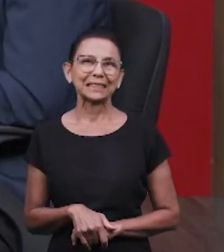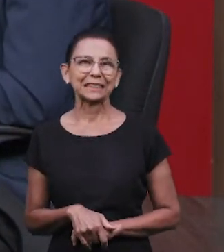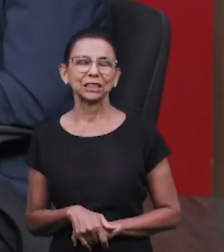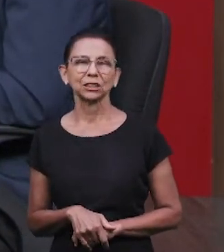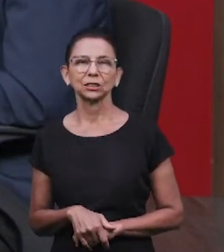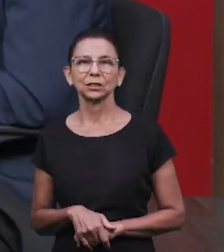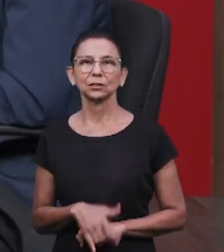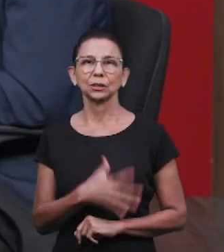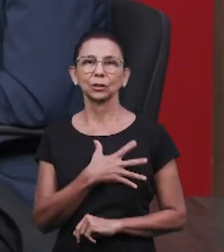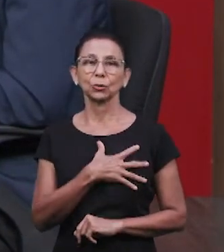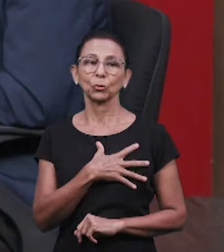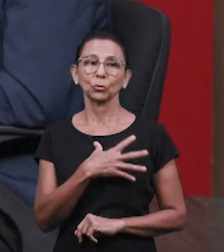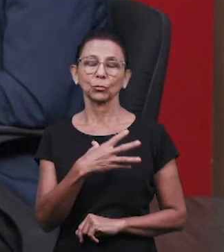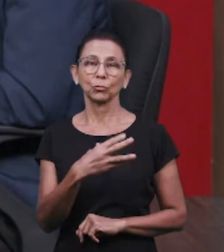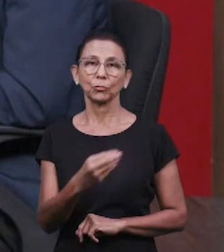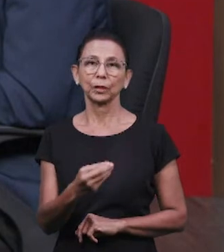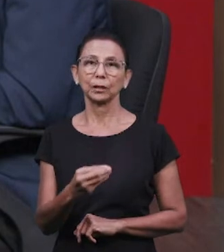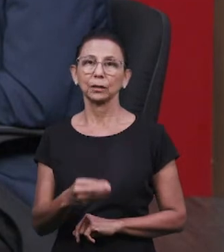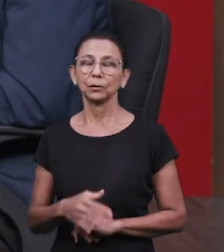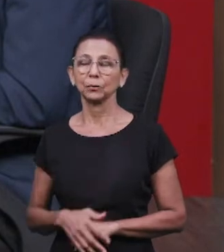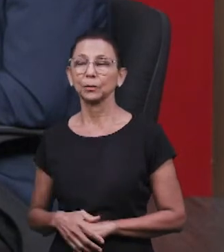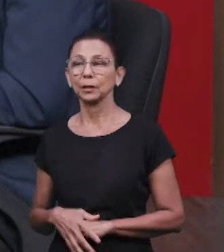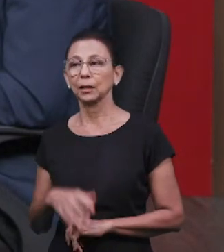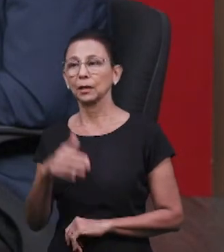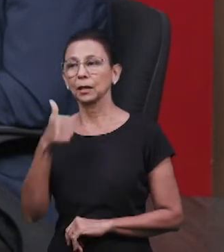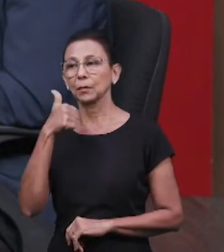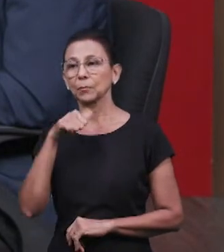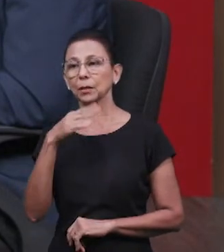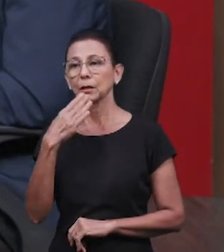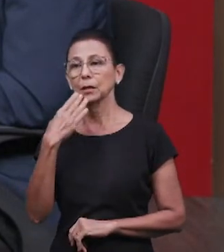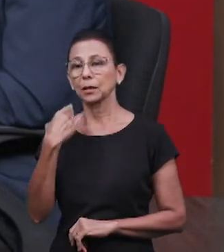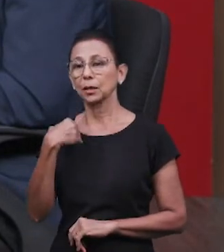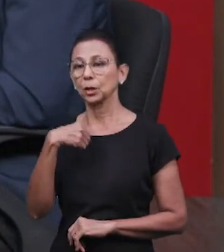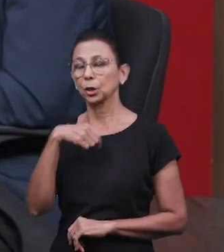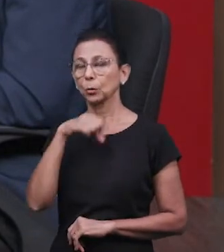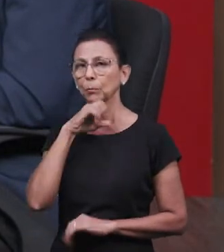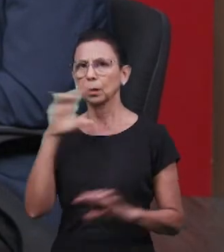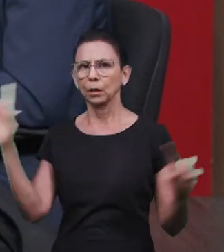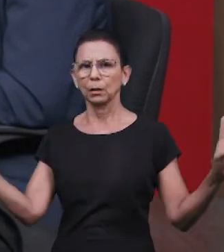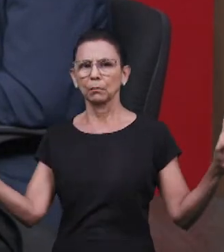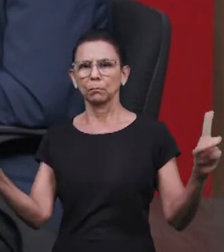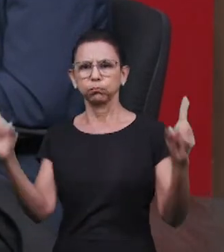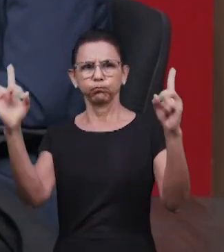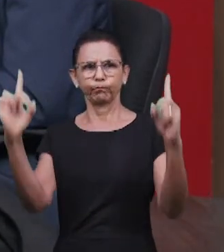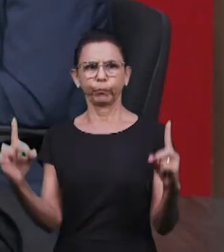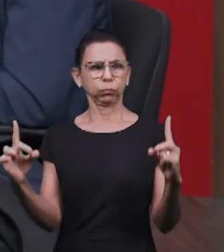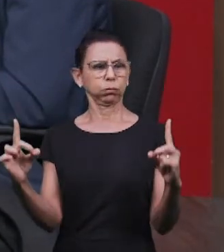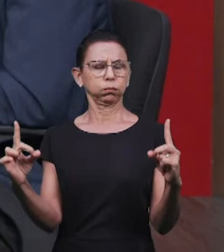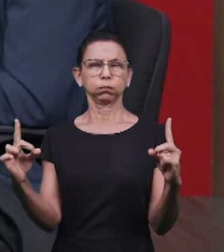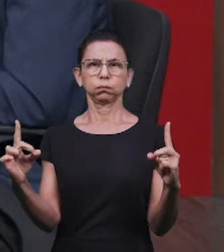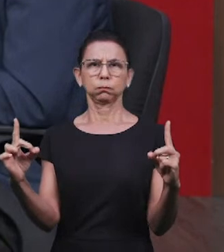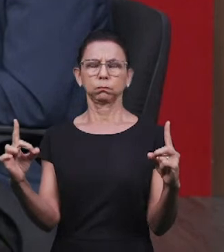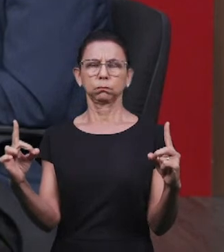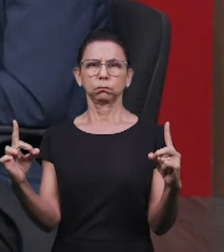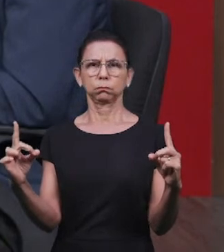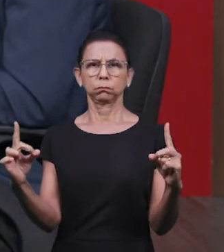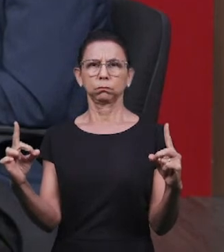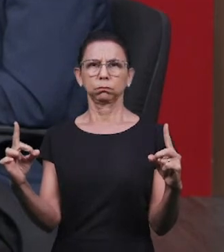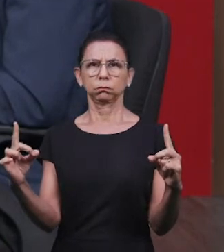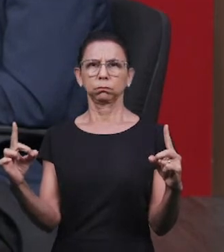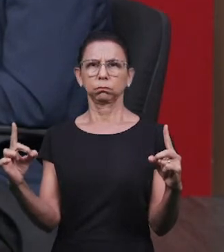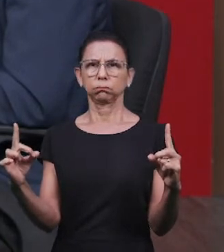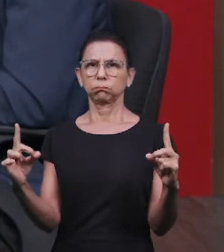começa a confrontar o pai? Ou seja, quando ele já passa para um nível acima, não, ele não